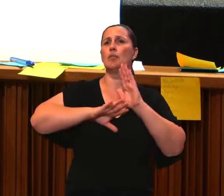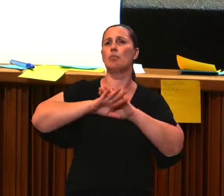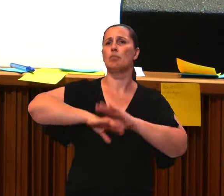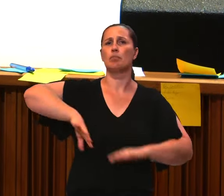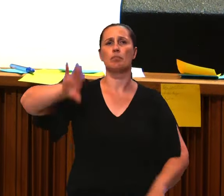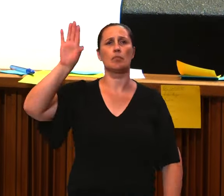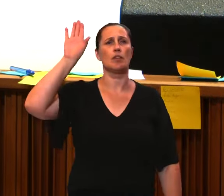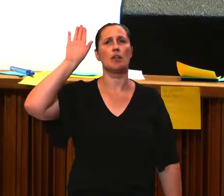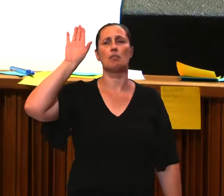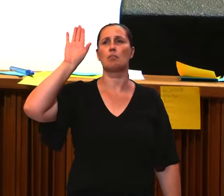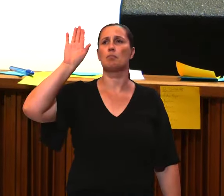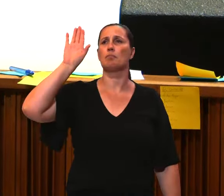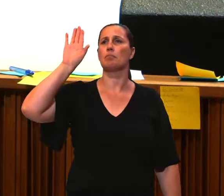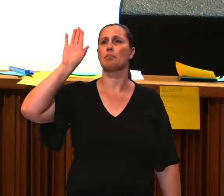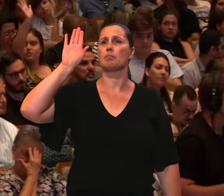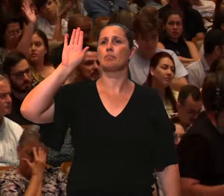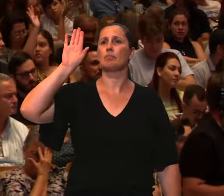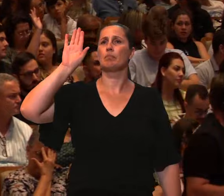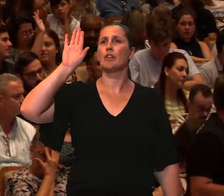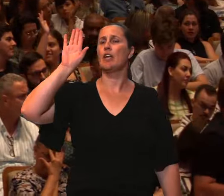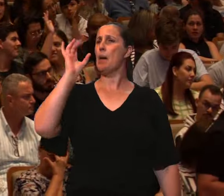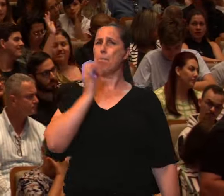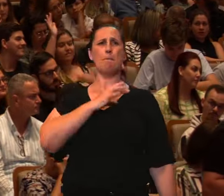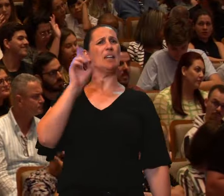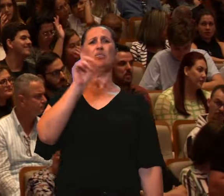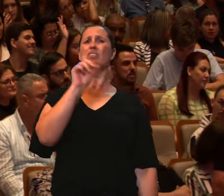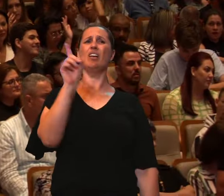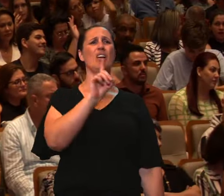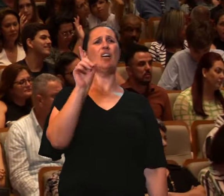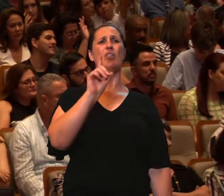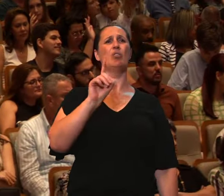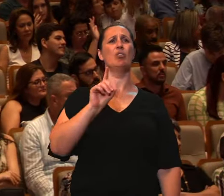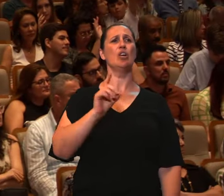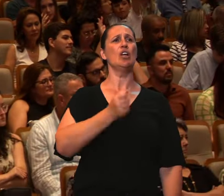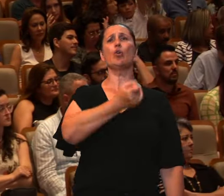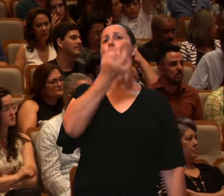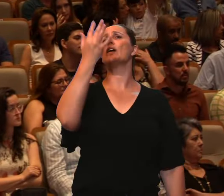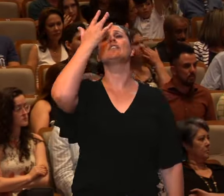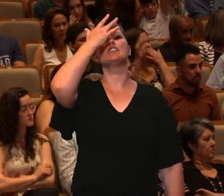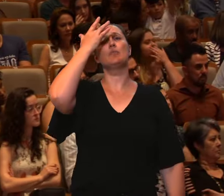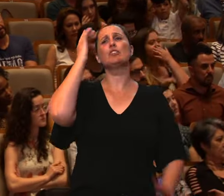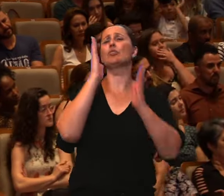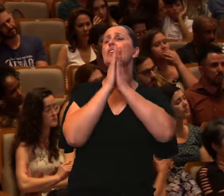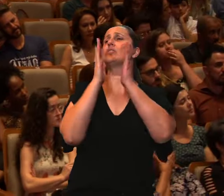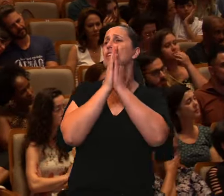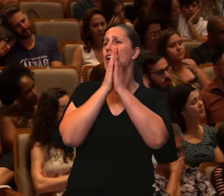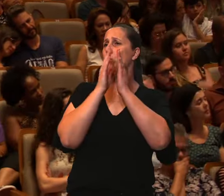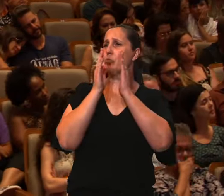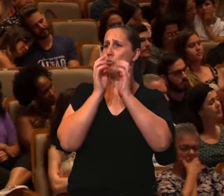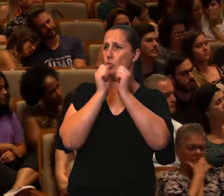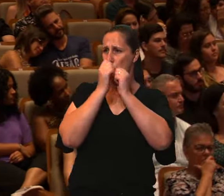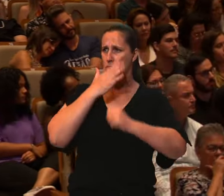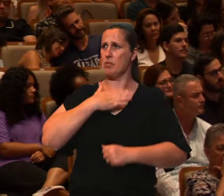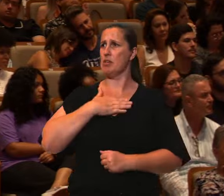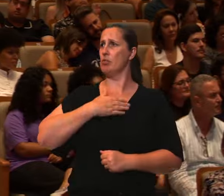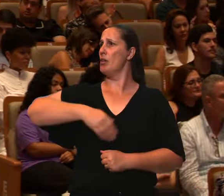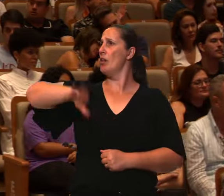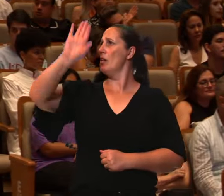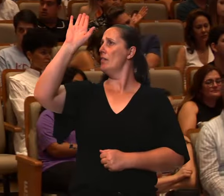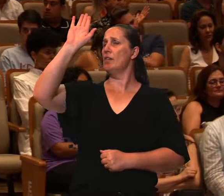suas mãos levante uma tenha medo não tenha medo é o que Deus tá falando por você para você